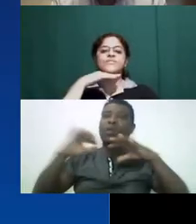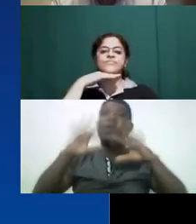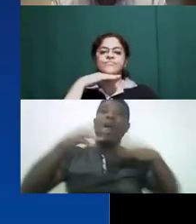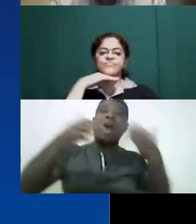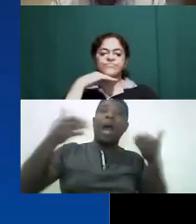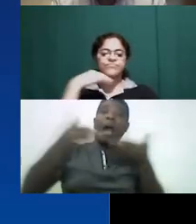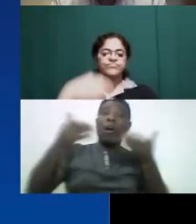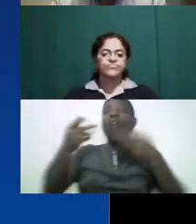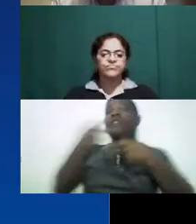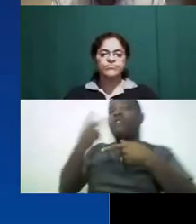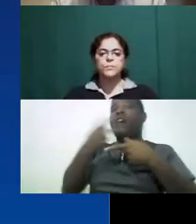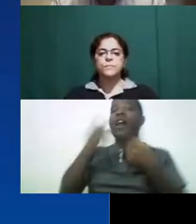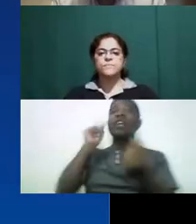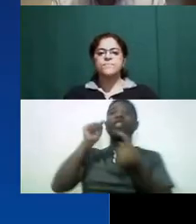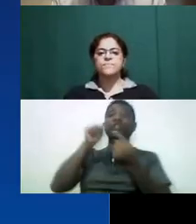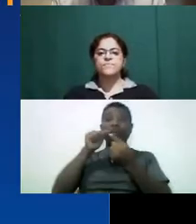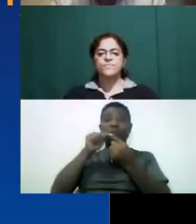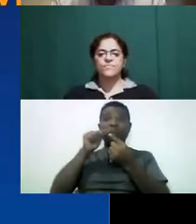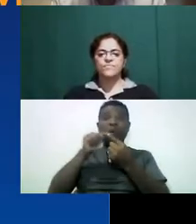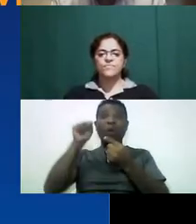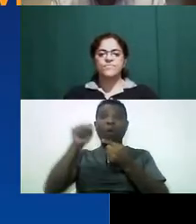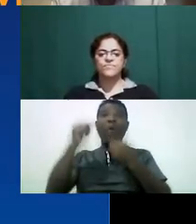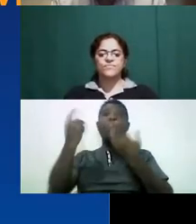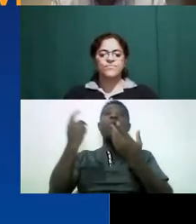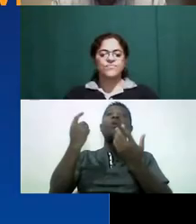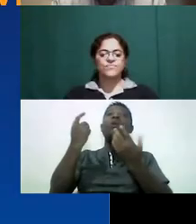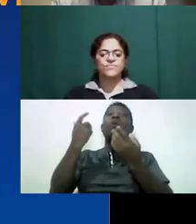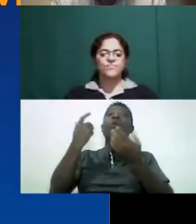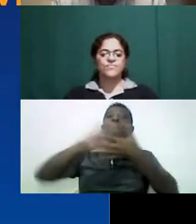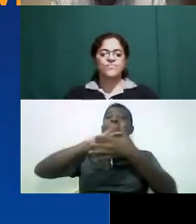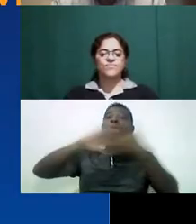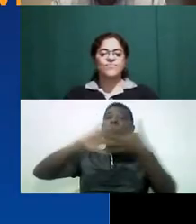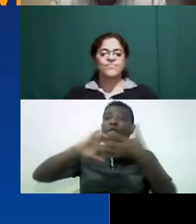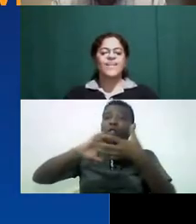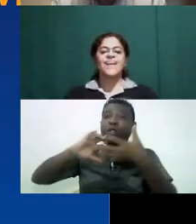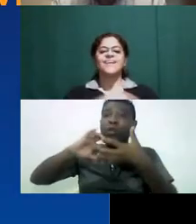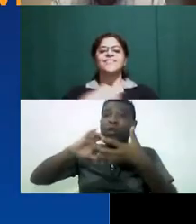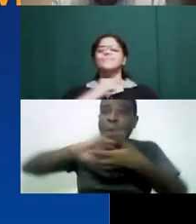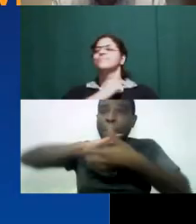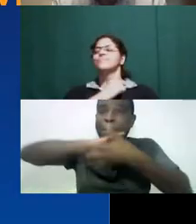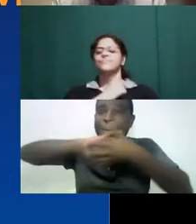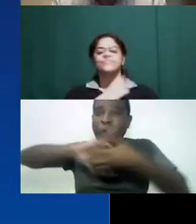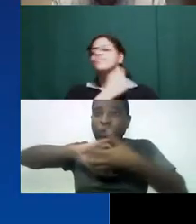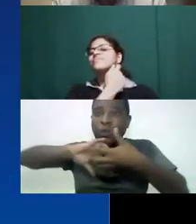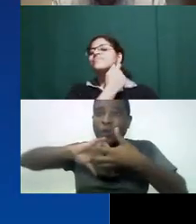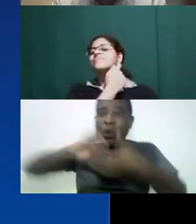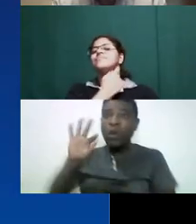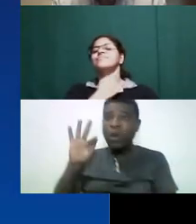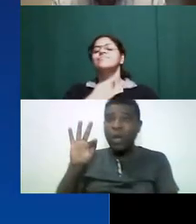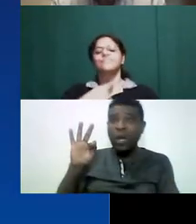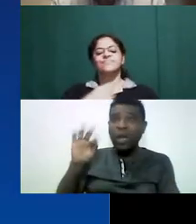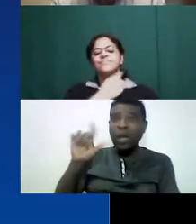Flexores. Flexores, então, são músculos em que nós temos, o principal deles é